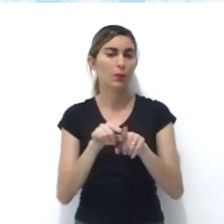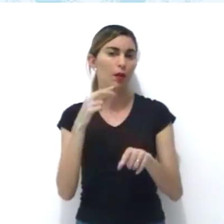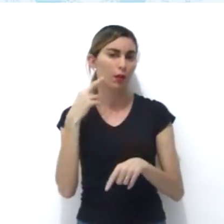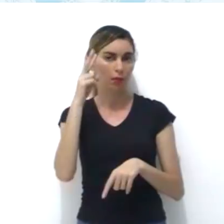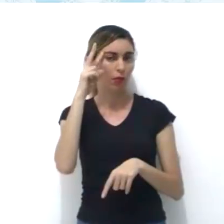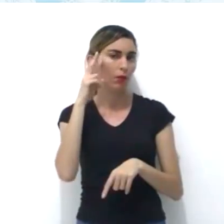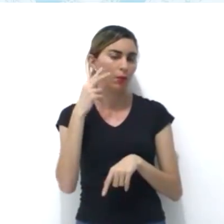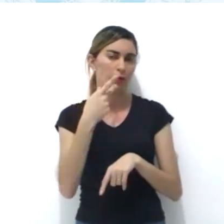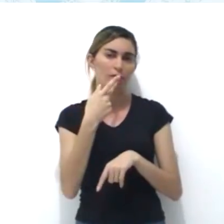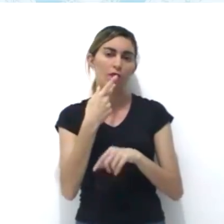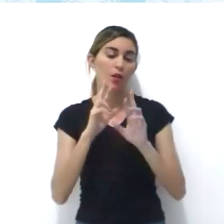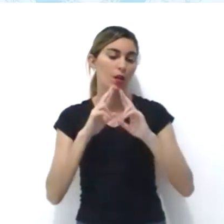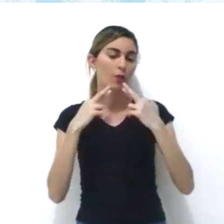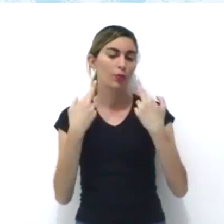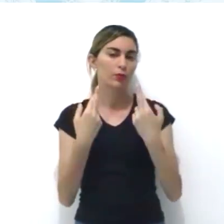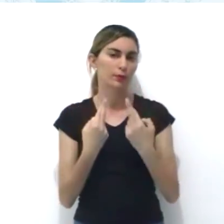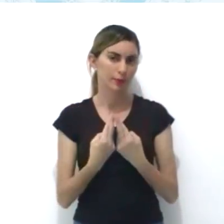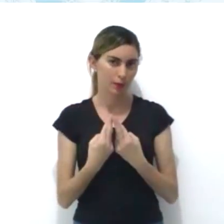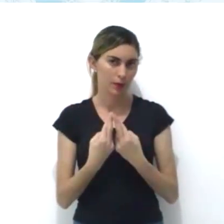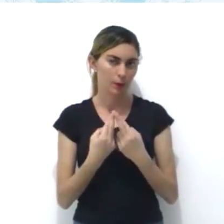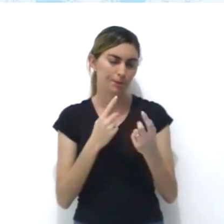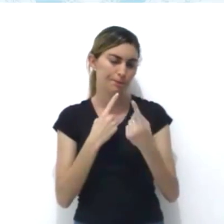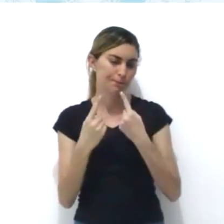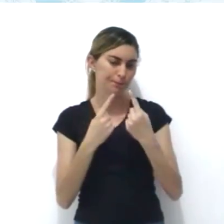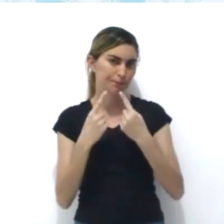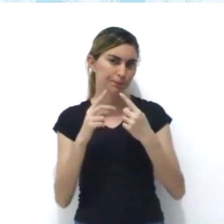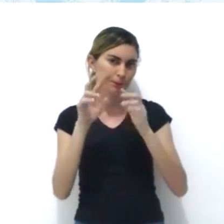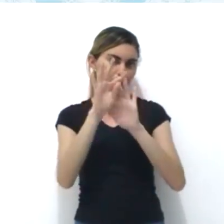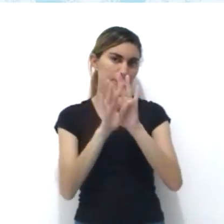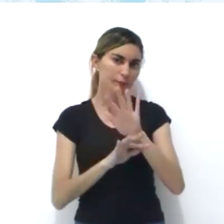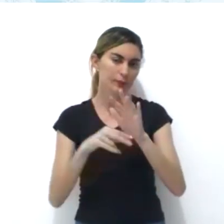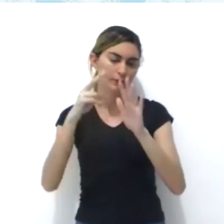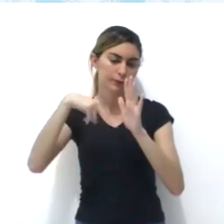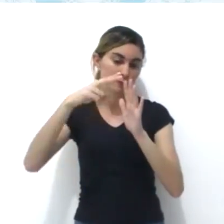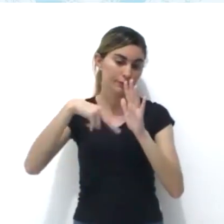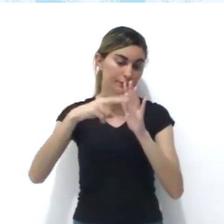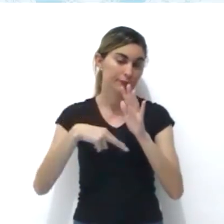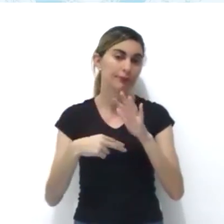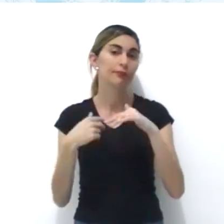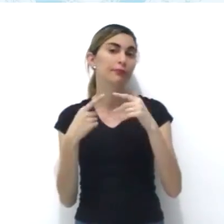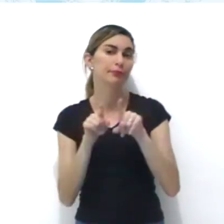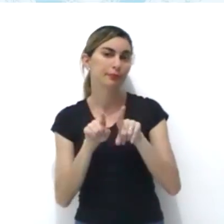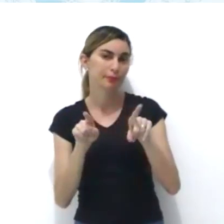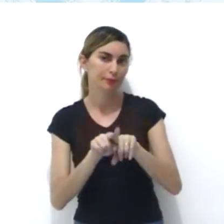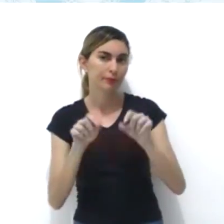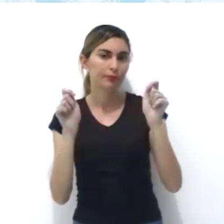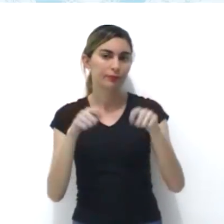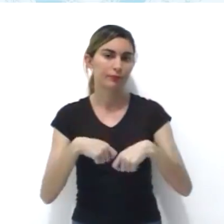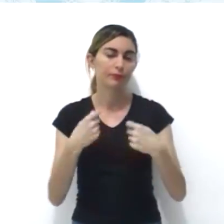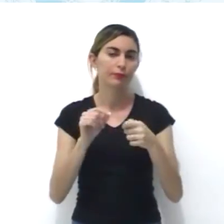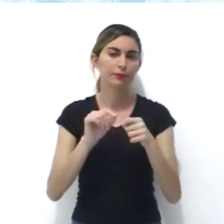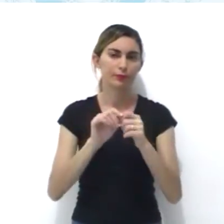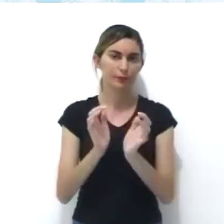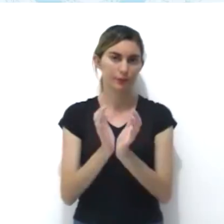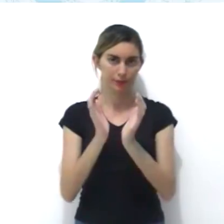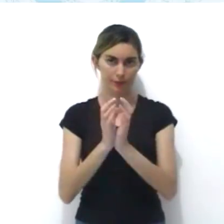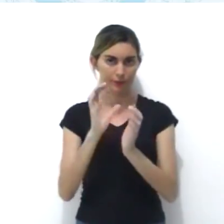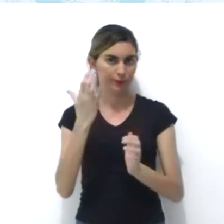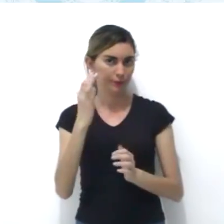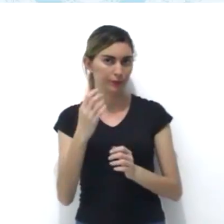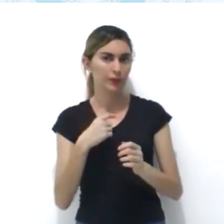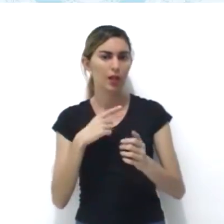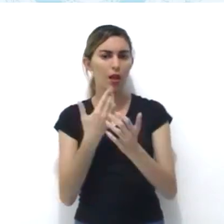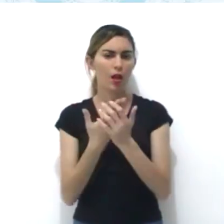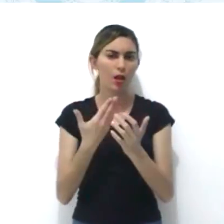funcionar também? Lembra que eu falei da questão das reuniões, para discutir textos, fazer as leituras? Também é possível no